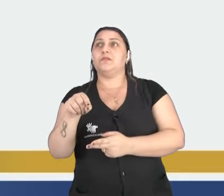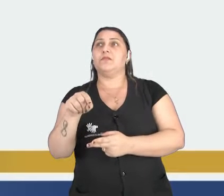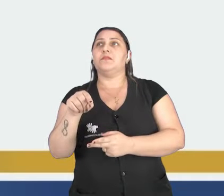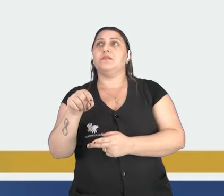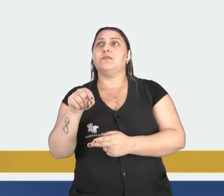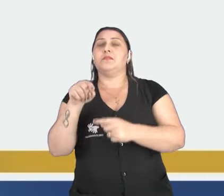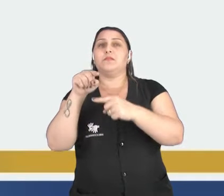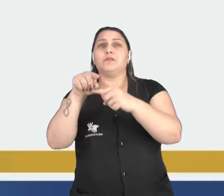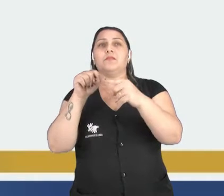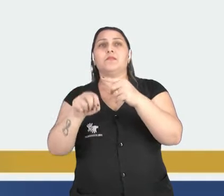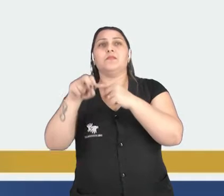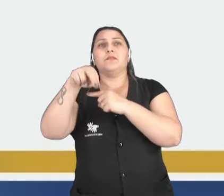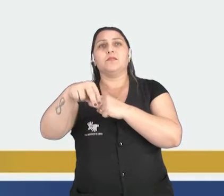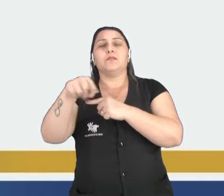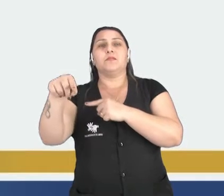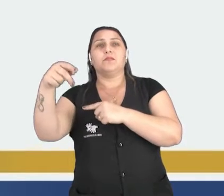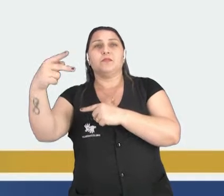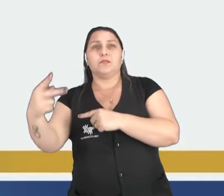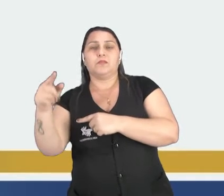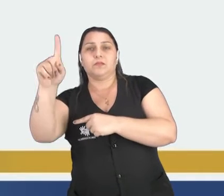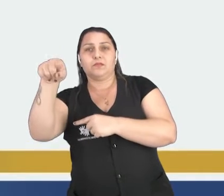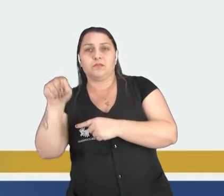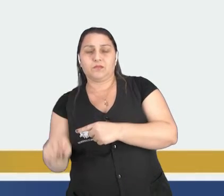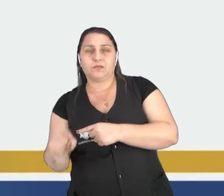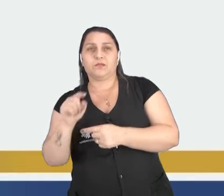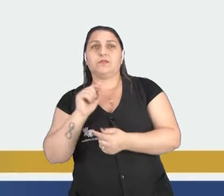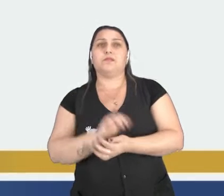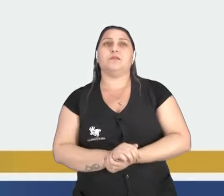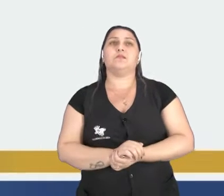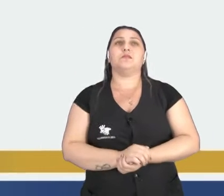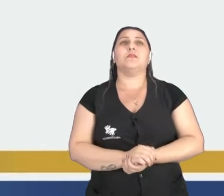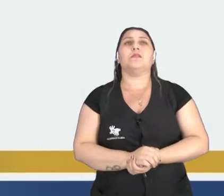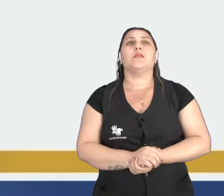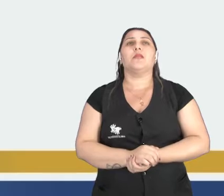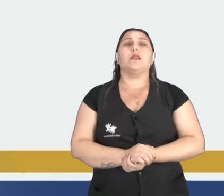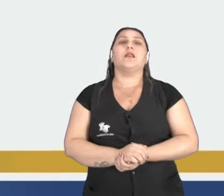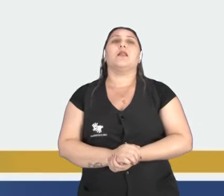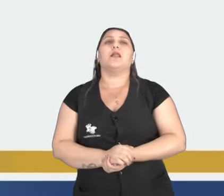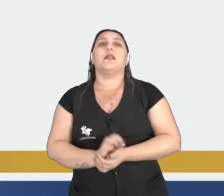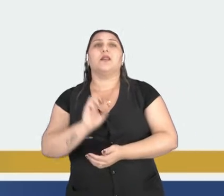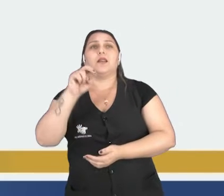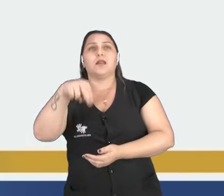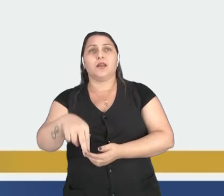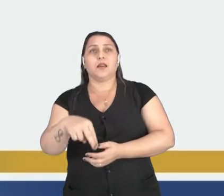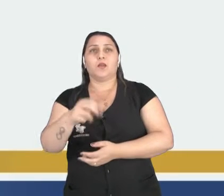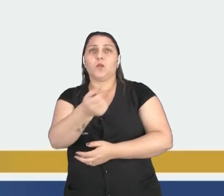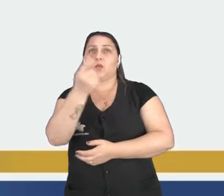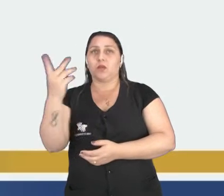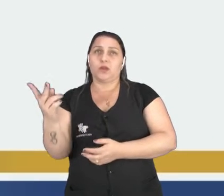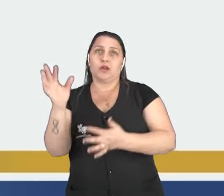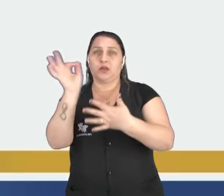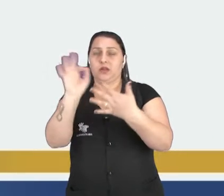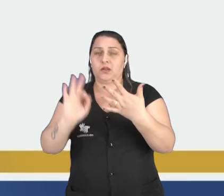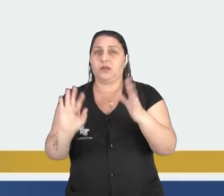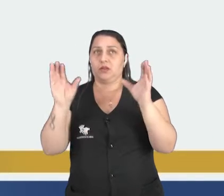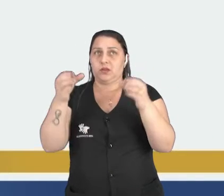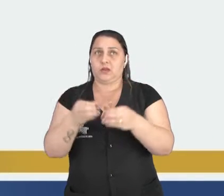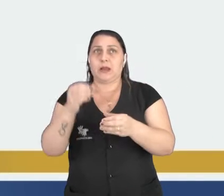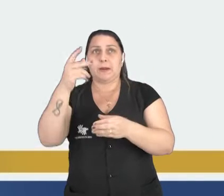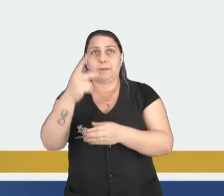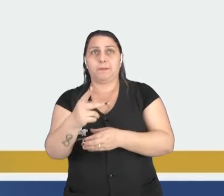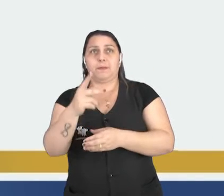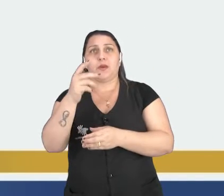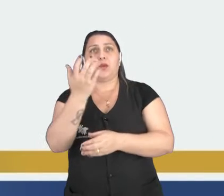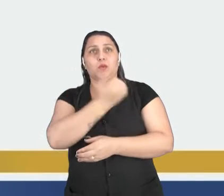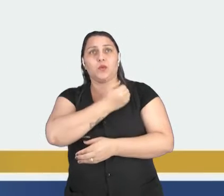dividido por n menos p fatorial. Essa é a fórmula, tá, pessoal? N, quantidade de elementos do conjunto. P,